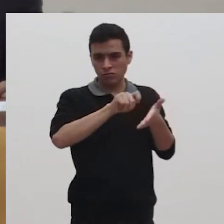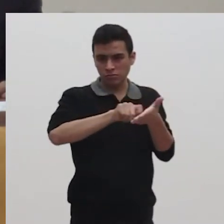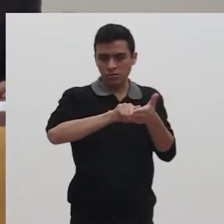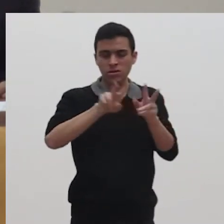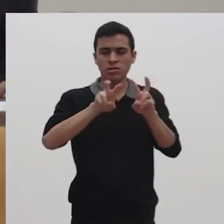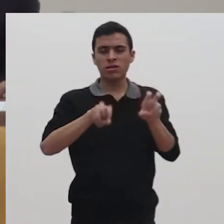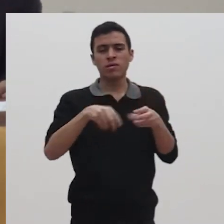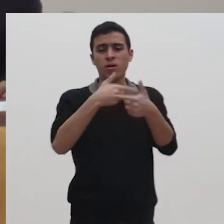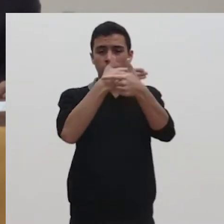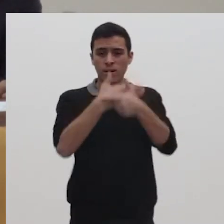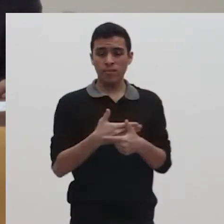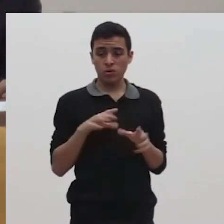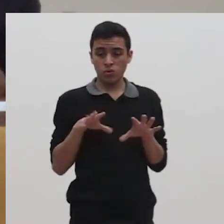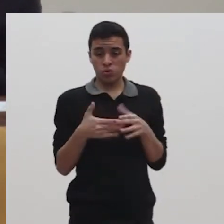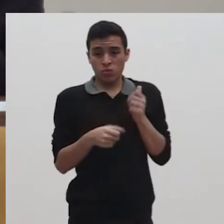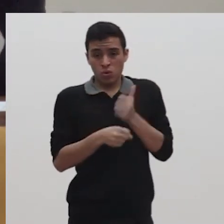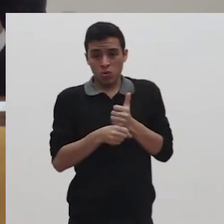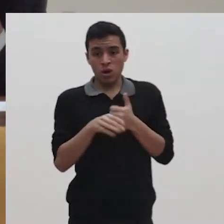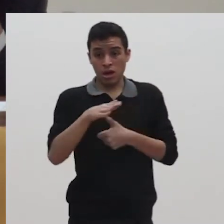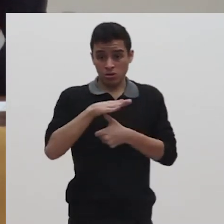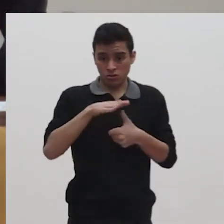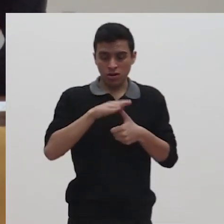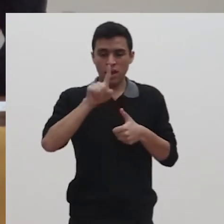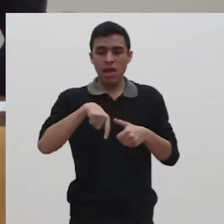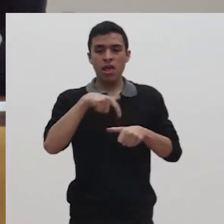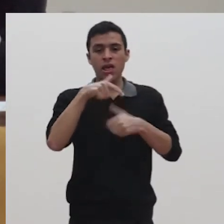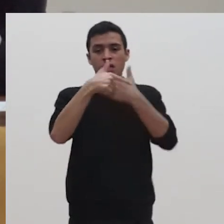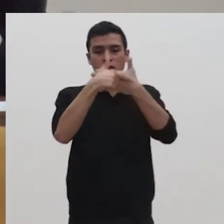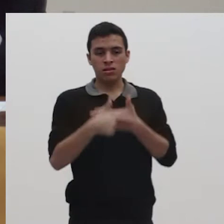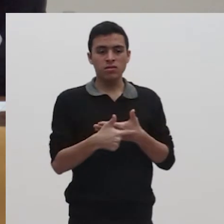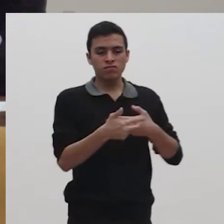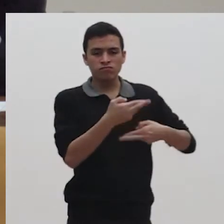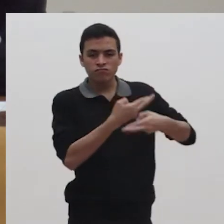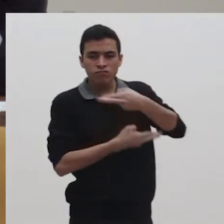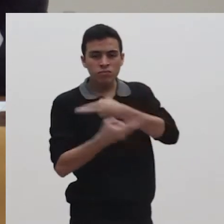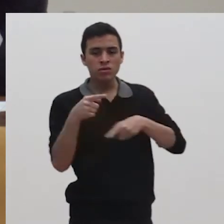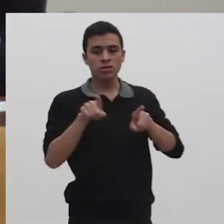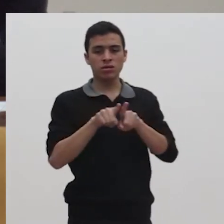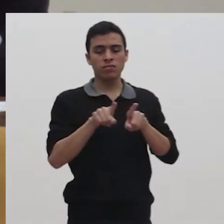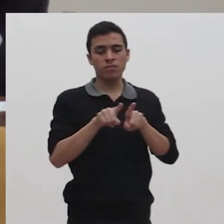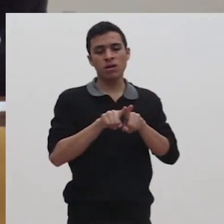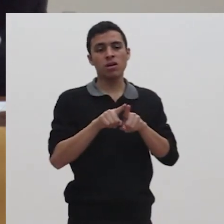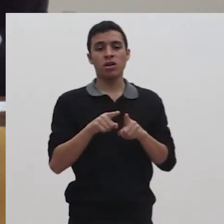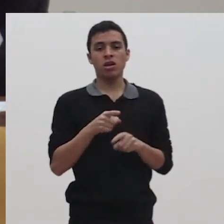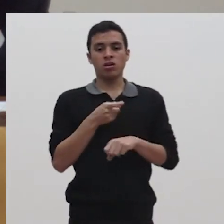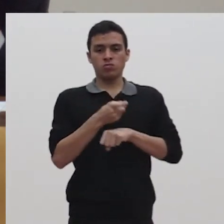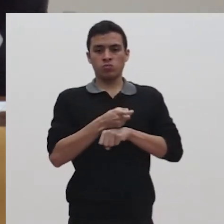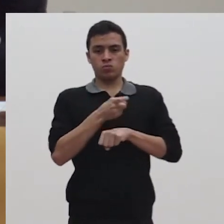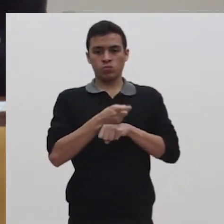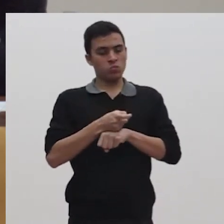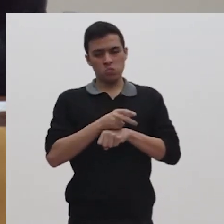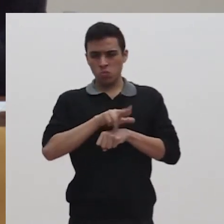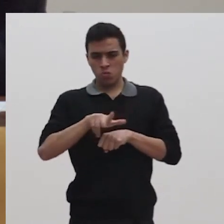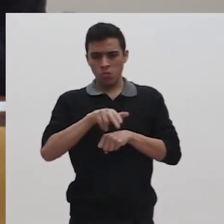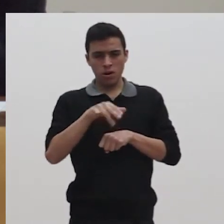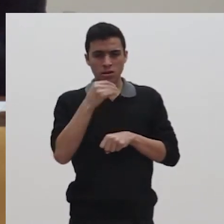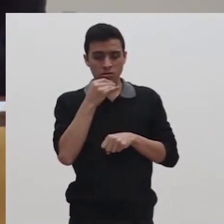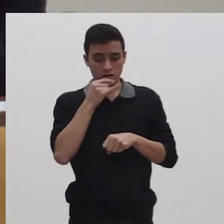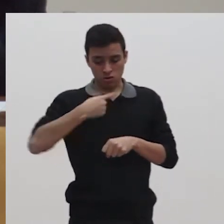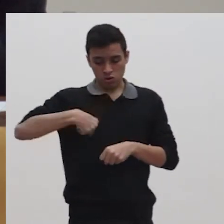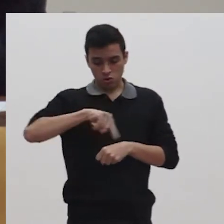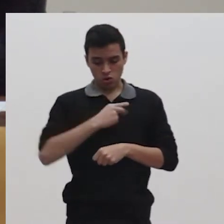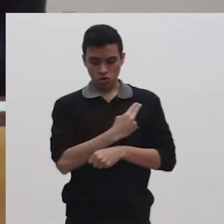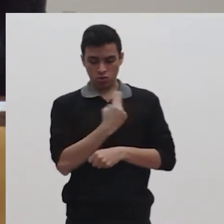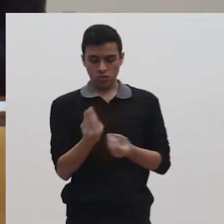da reitoria é um papel de ser o mediador e de ser o executivo. Nós não estamos colocando acento nos